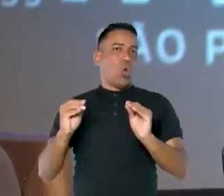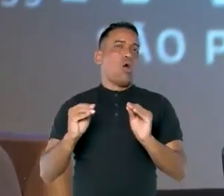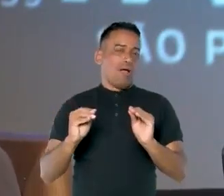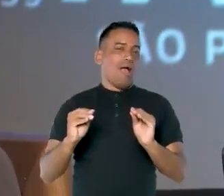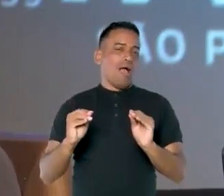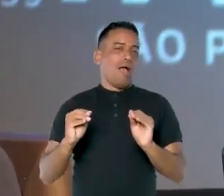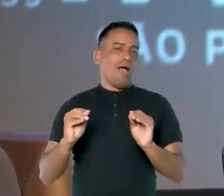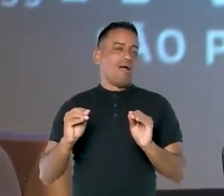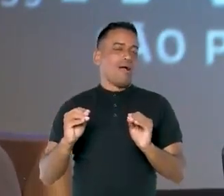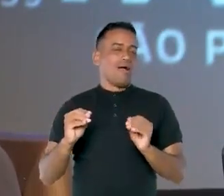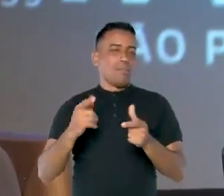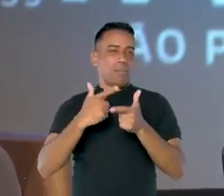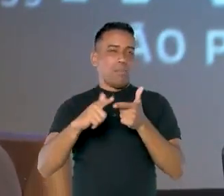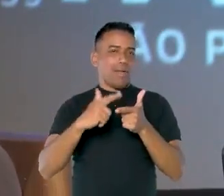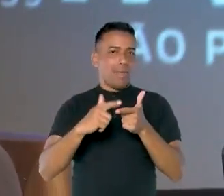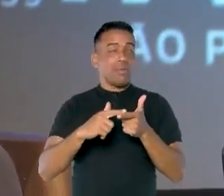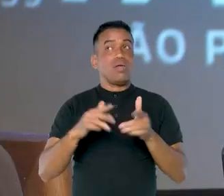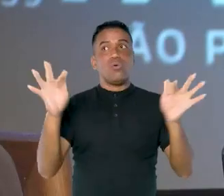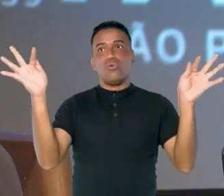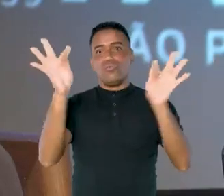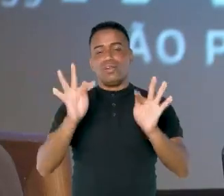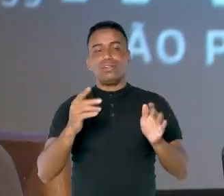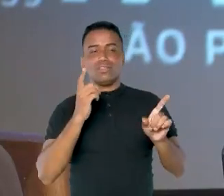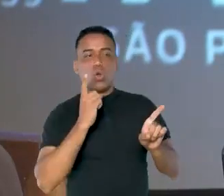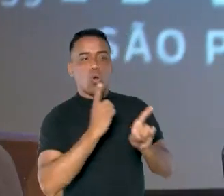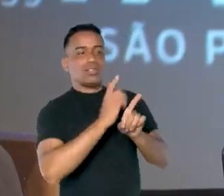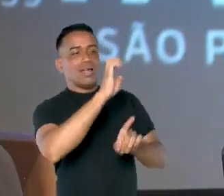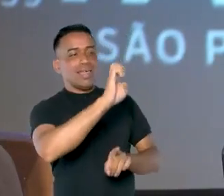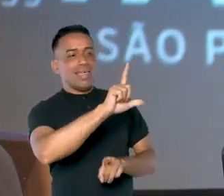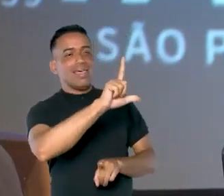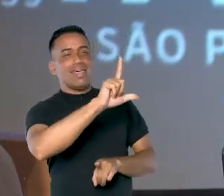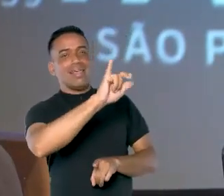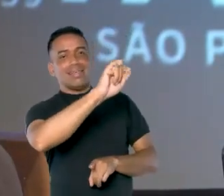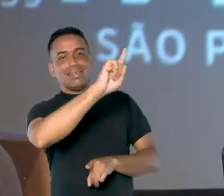muito feliz em ter encontrado a Elisângela e as